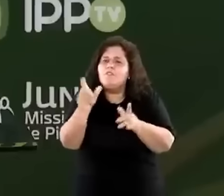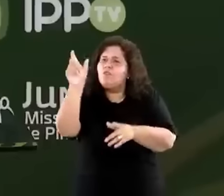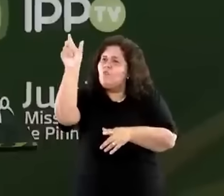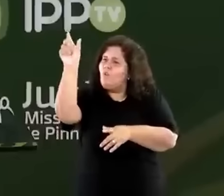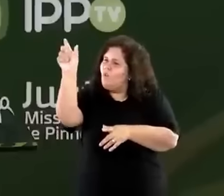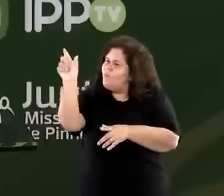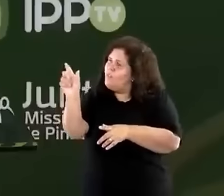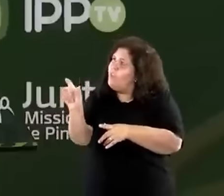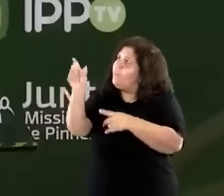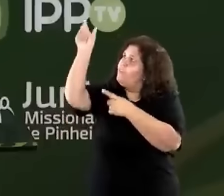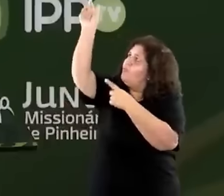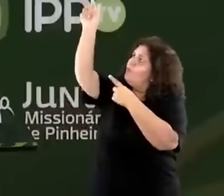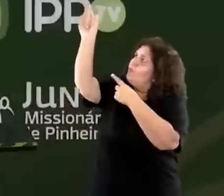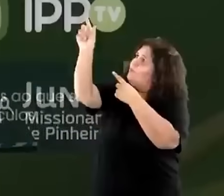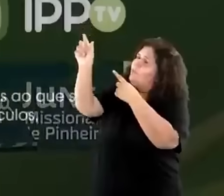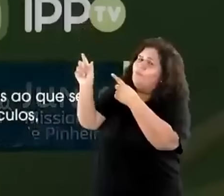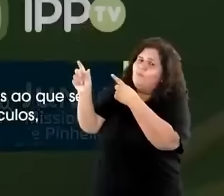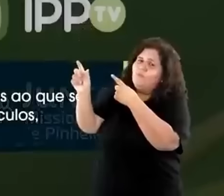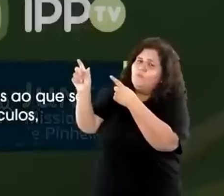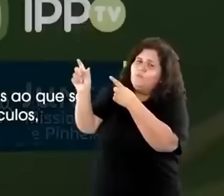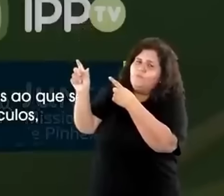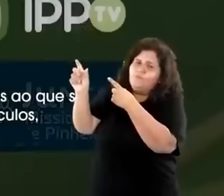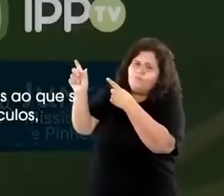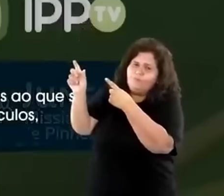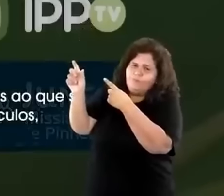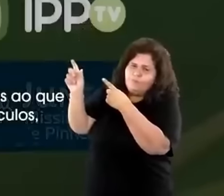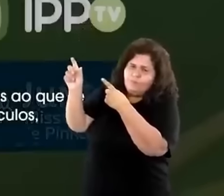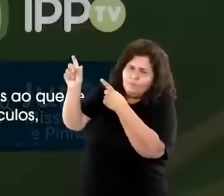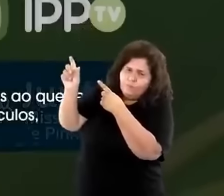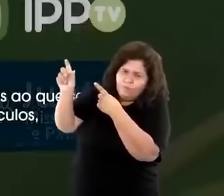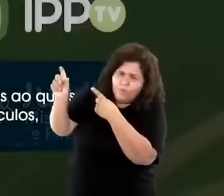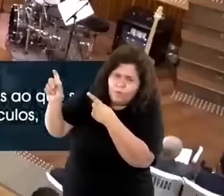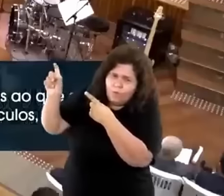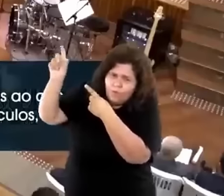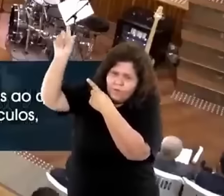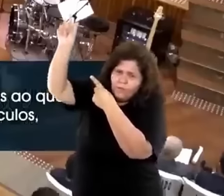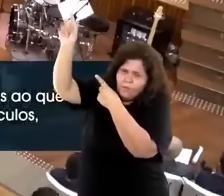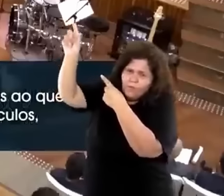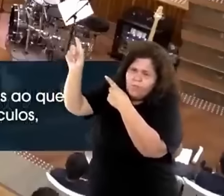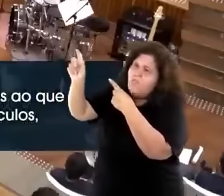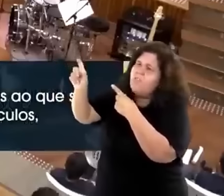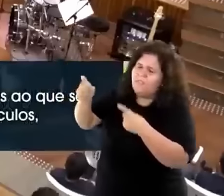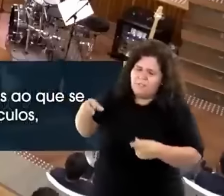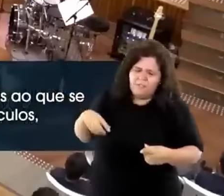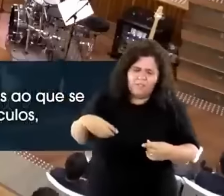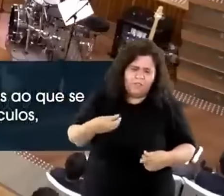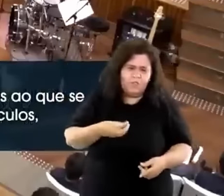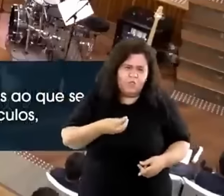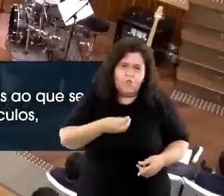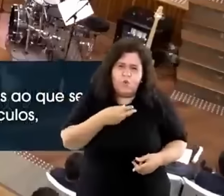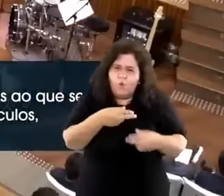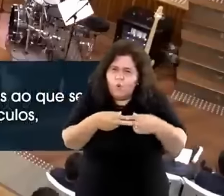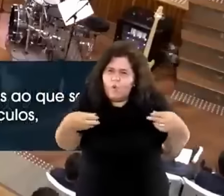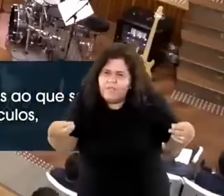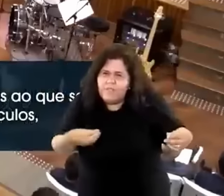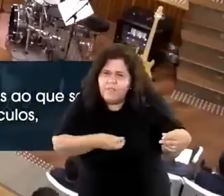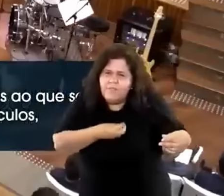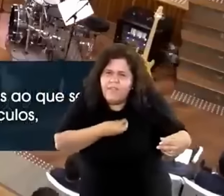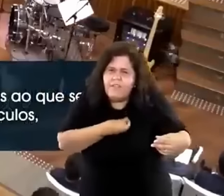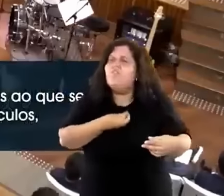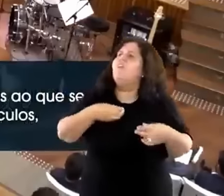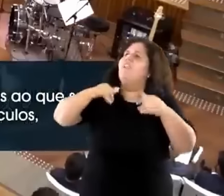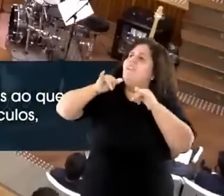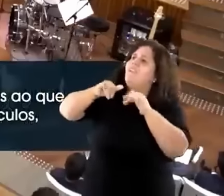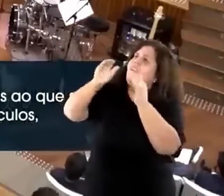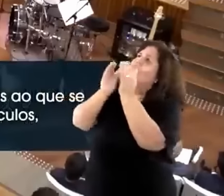adoração Versículo 9 comigo Todos Juntos por favor quando esses seres viventes derem